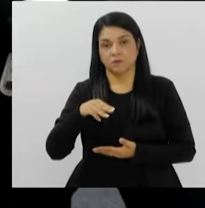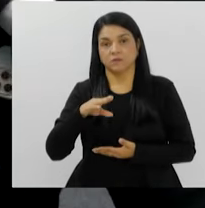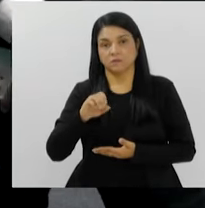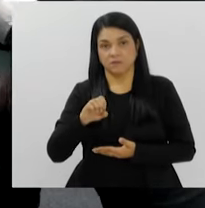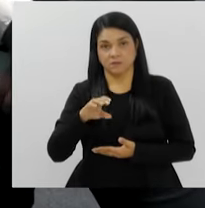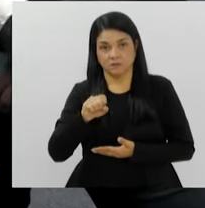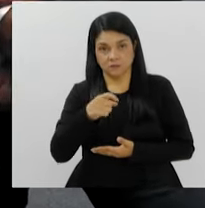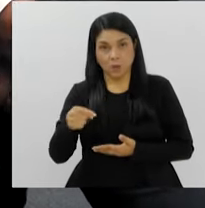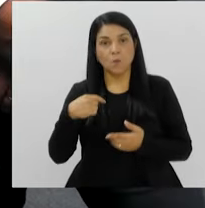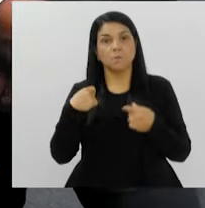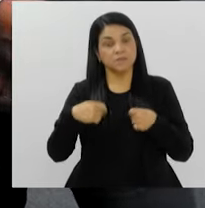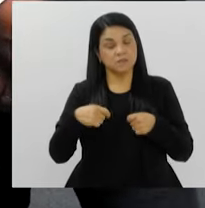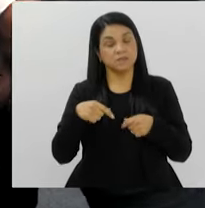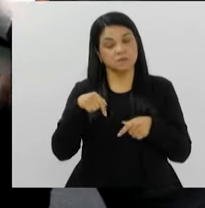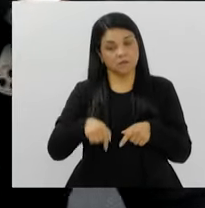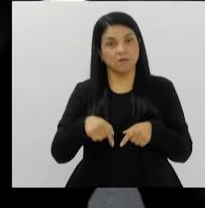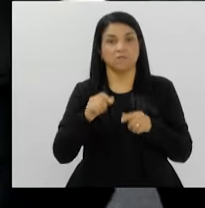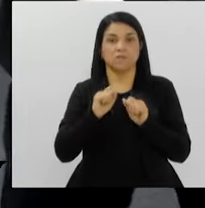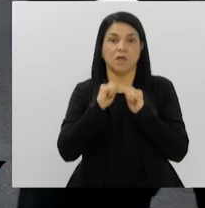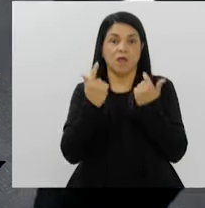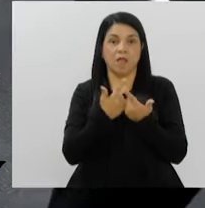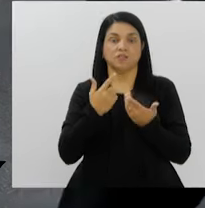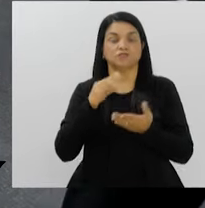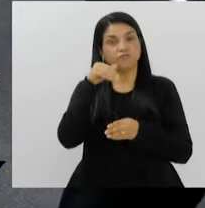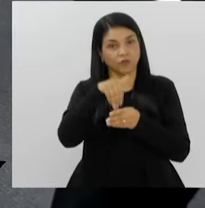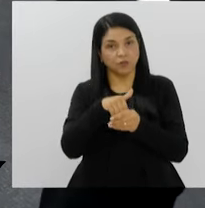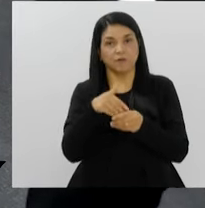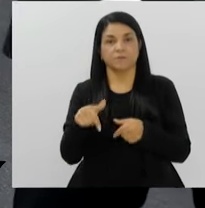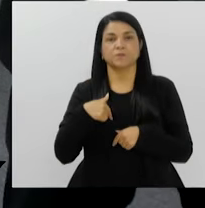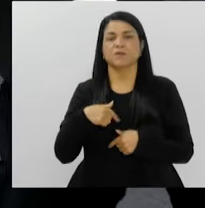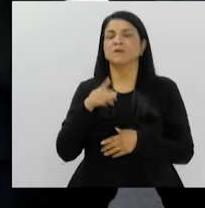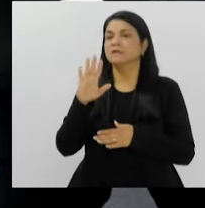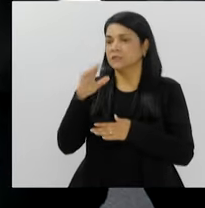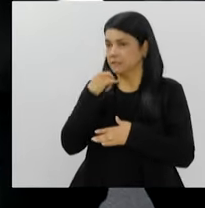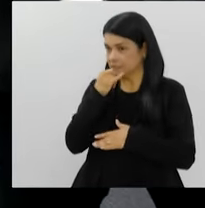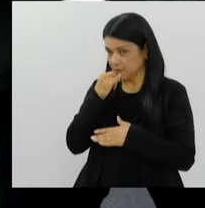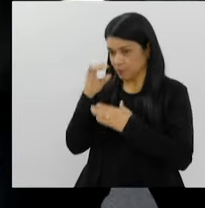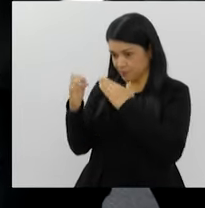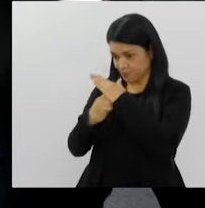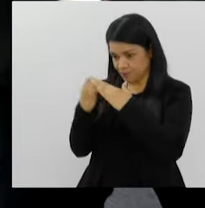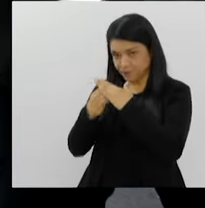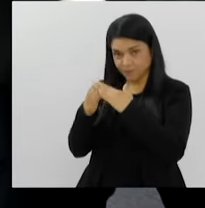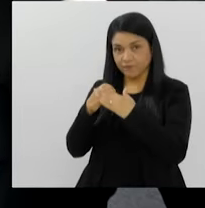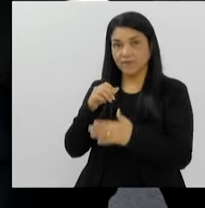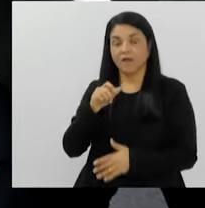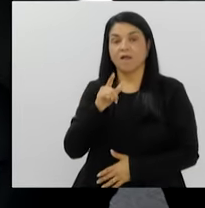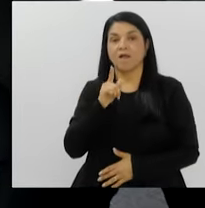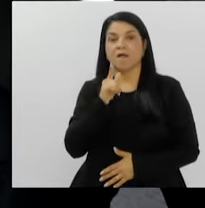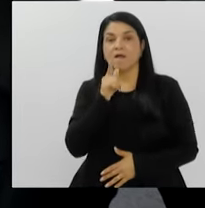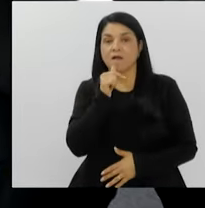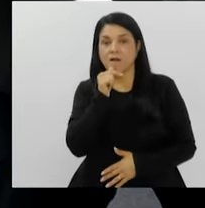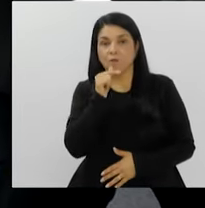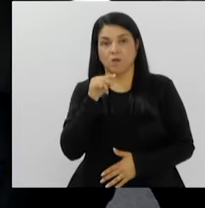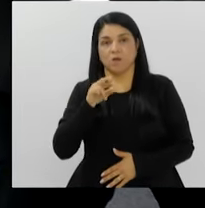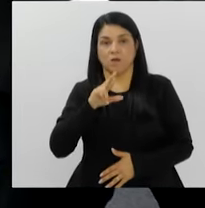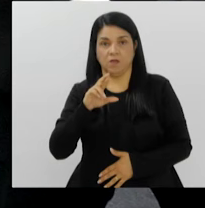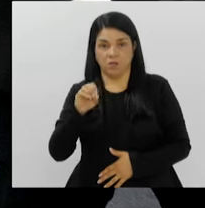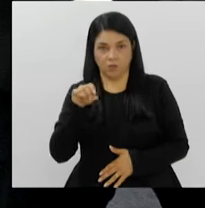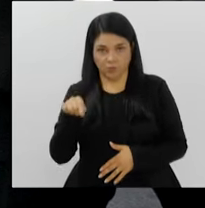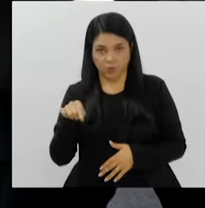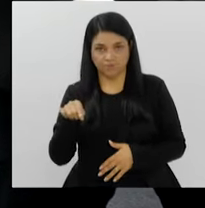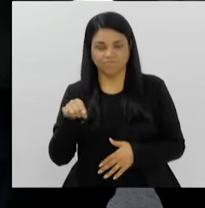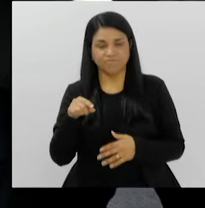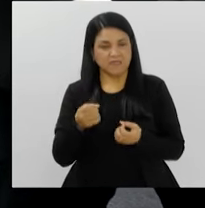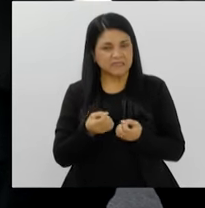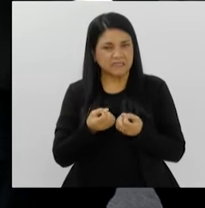a essa empresa de quinta categoria chamada Águas do Rio. Presta um serviço de péssima qualidade.